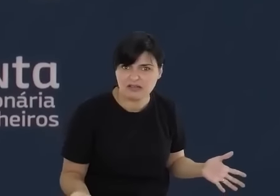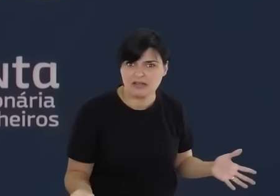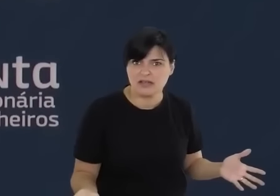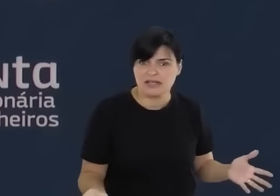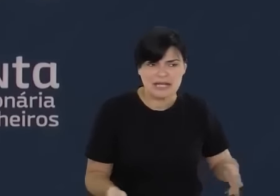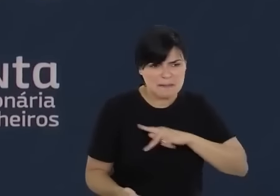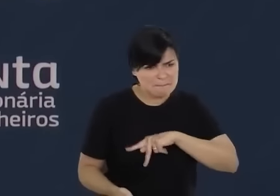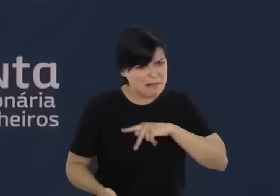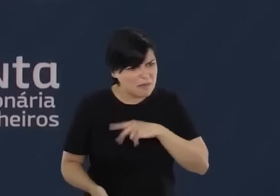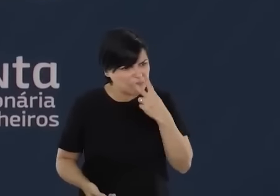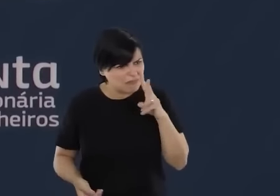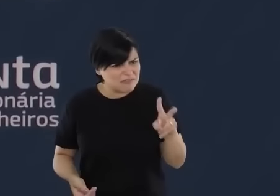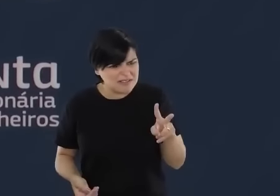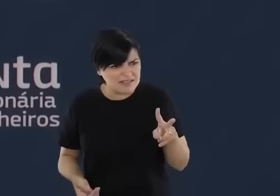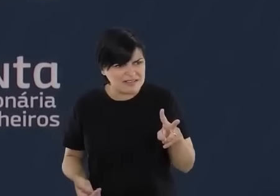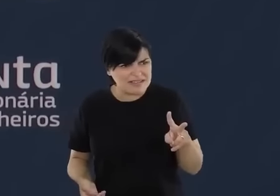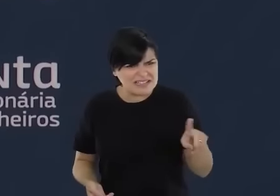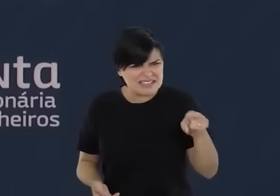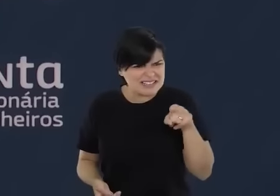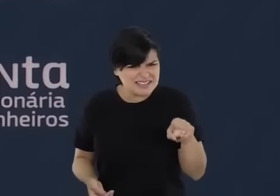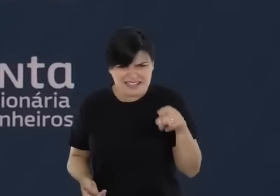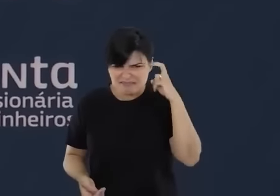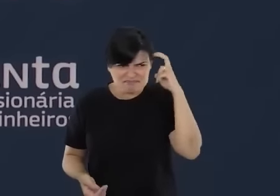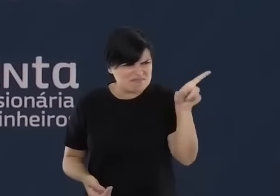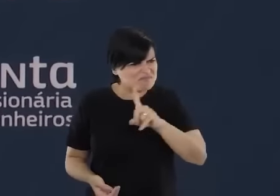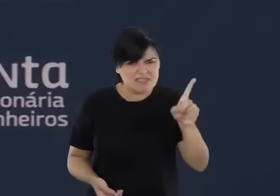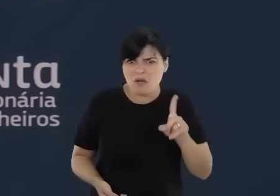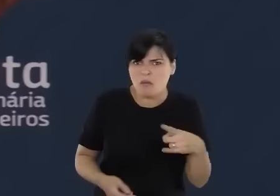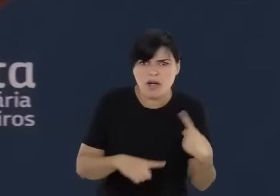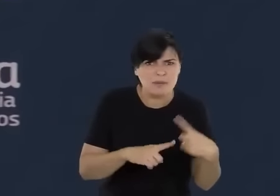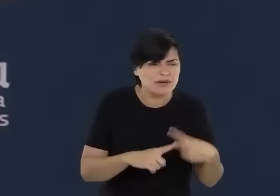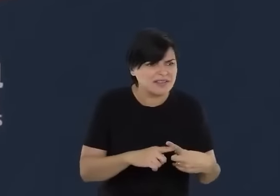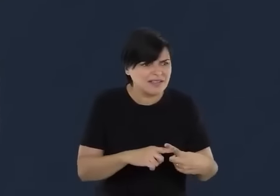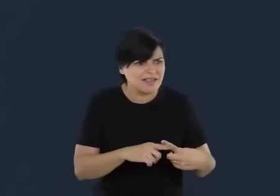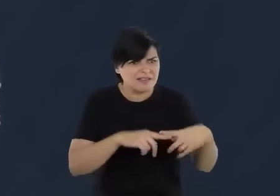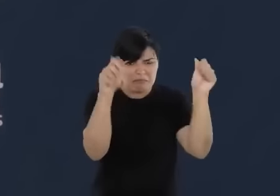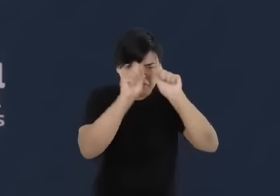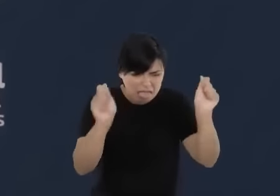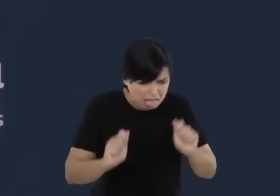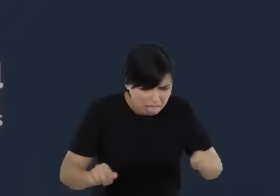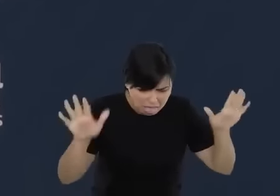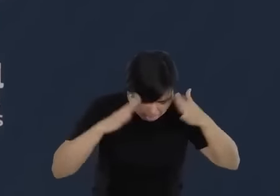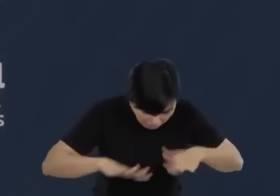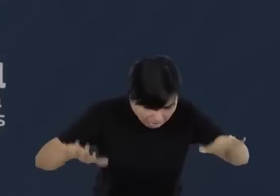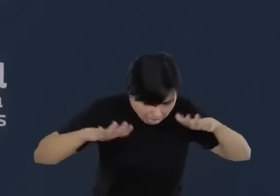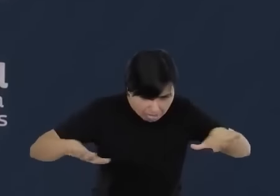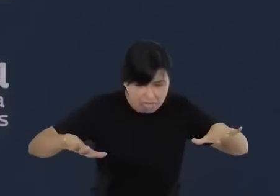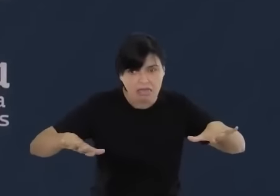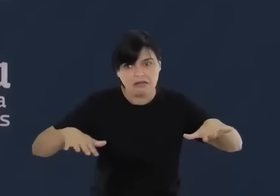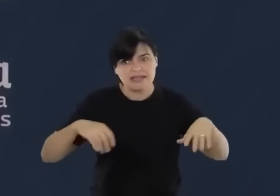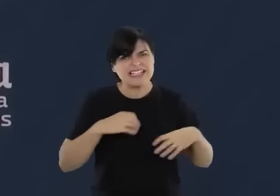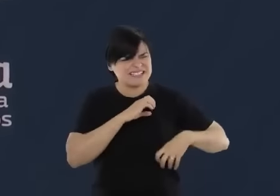tosca ignorância espiritual a mais recuada idolatria do mundo e seu espírito se